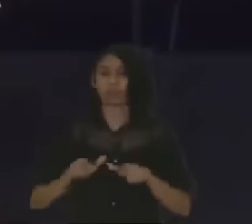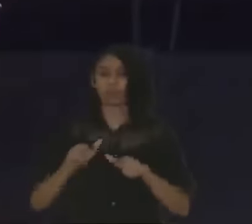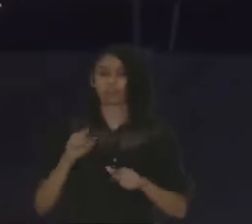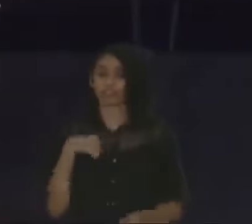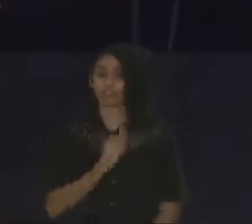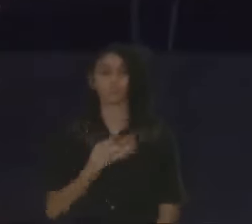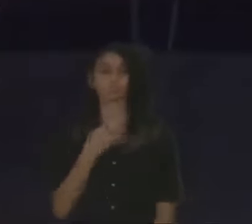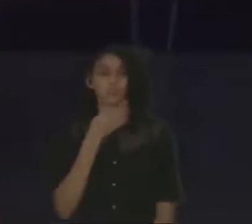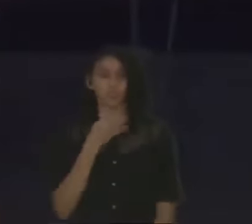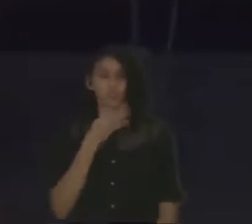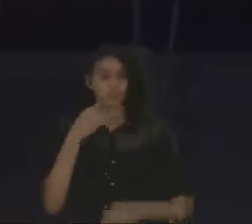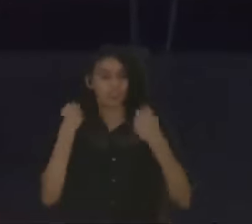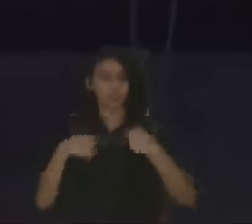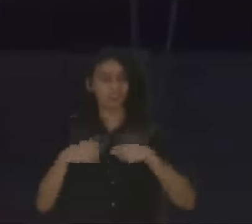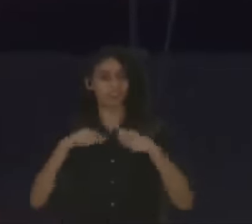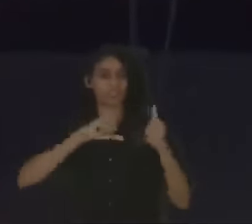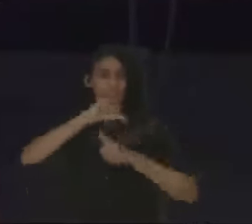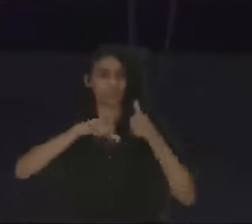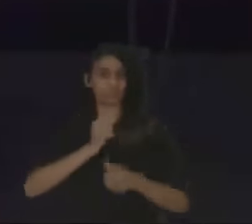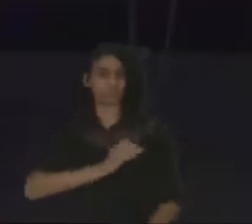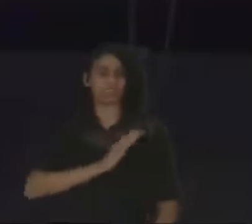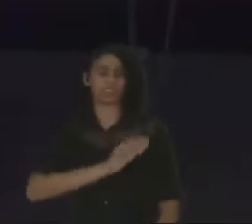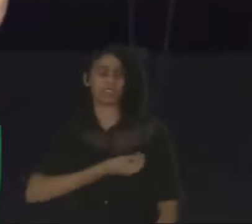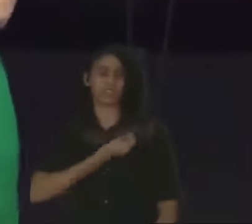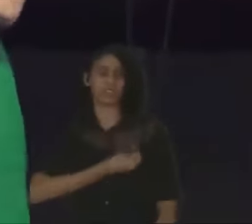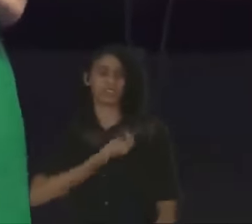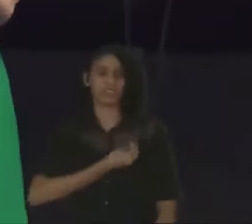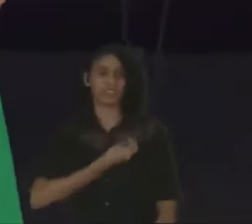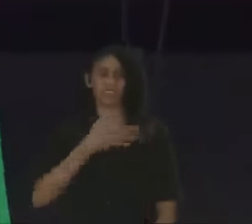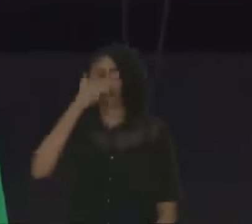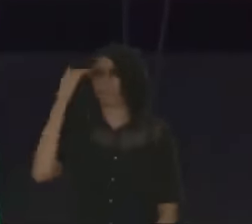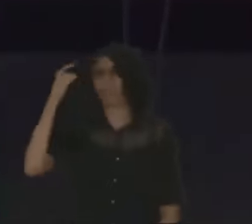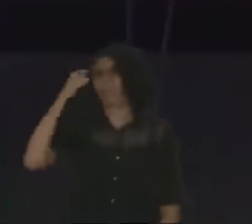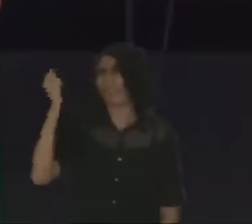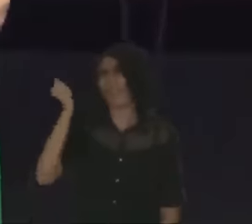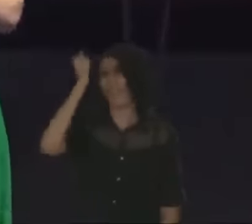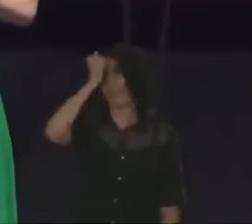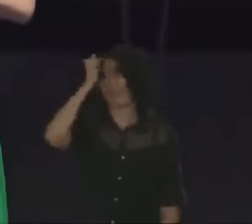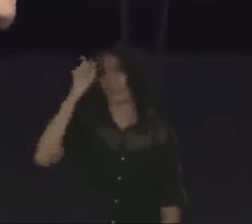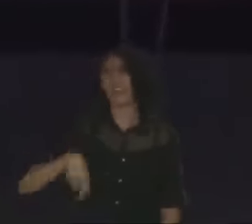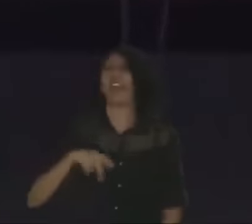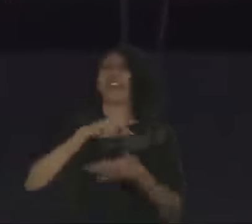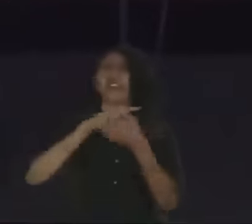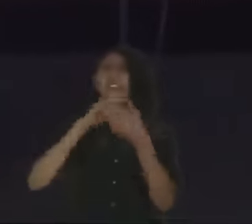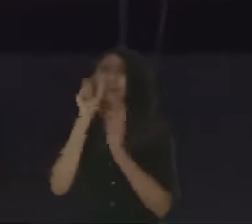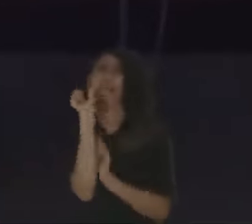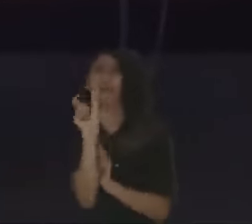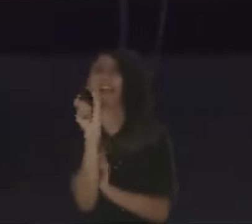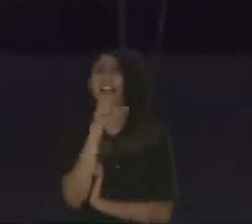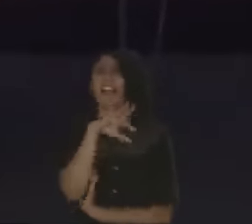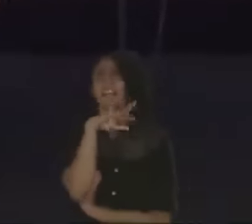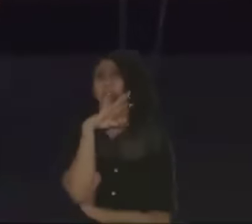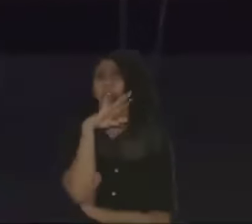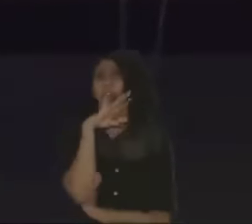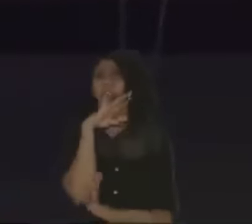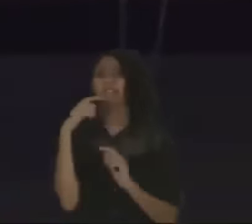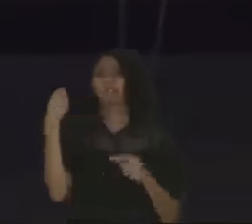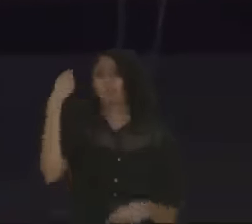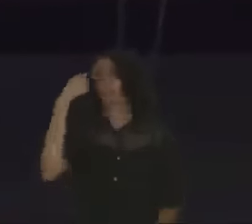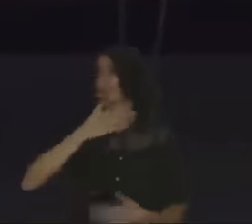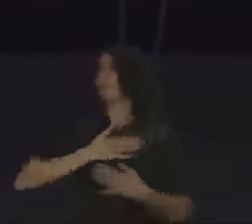precisamos de mudança de vida e tem muita gente que acha que a palavra arrependimento é uma coisa ruim Misericórdia de arrependimento Ai meu Deus